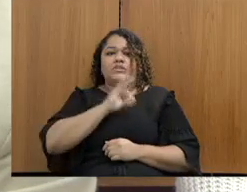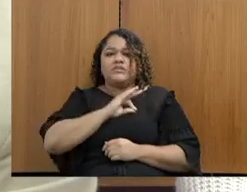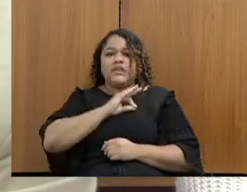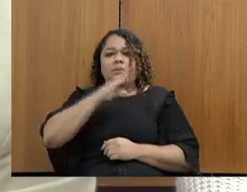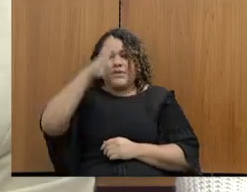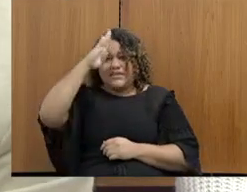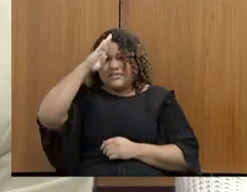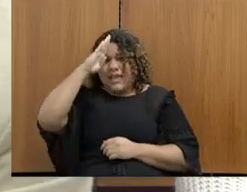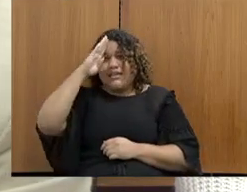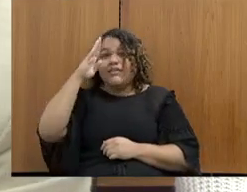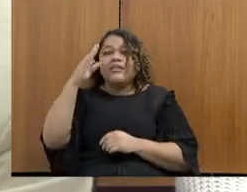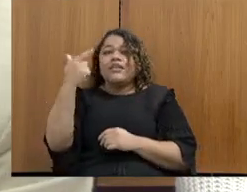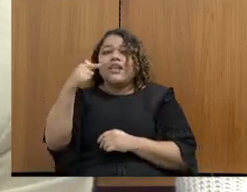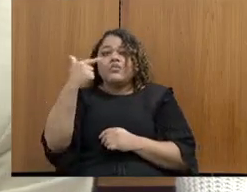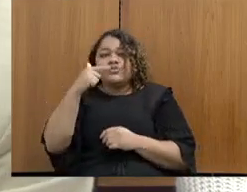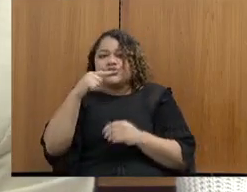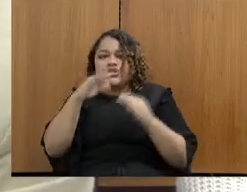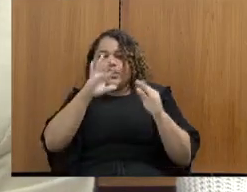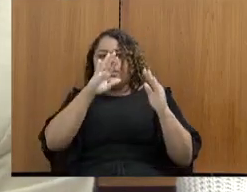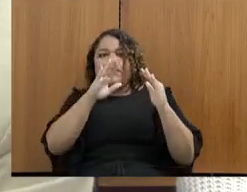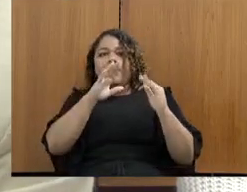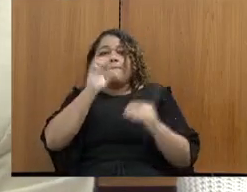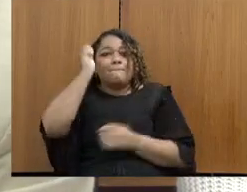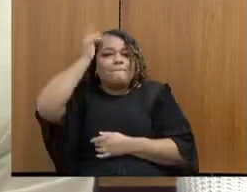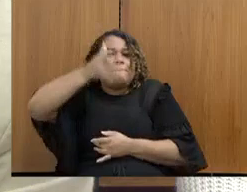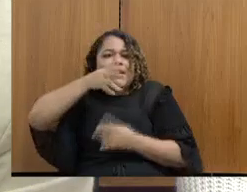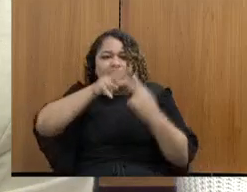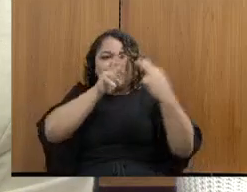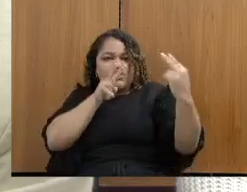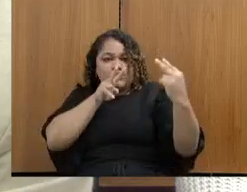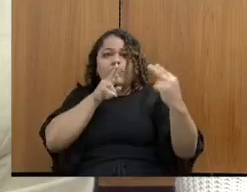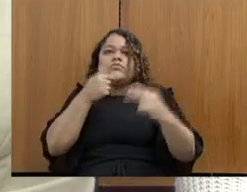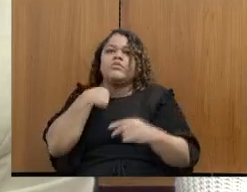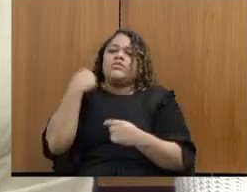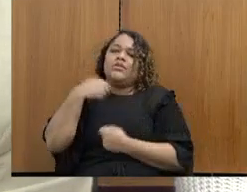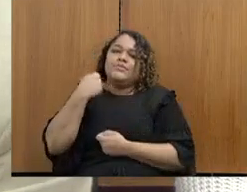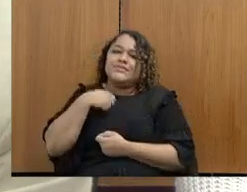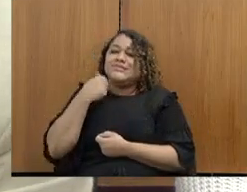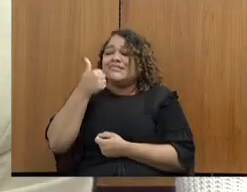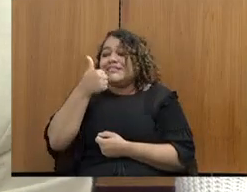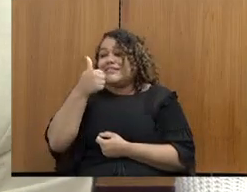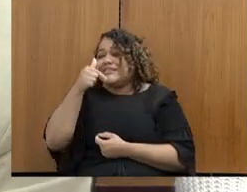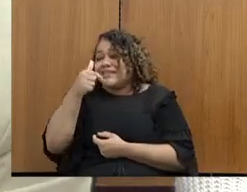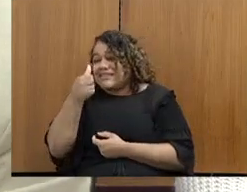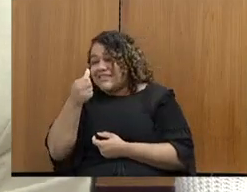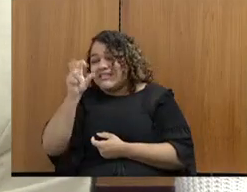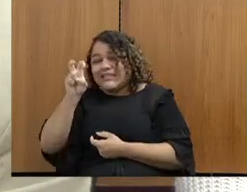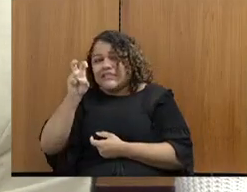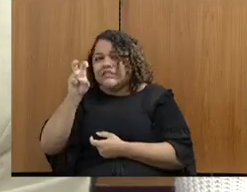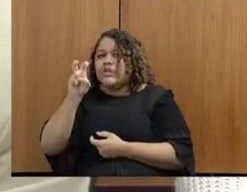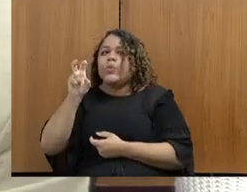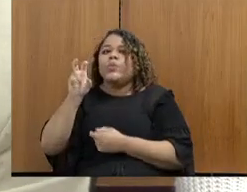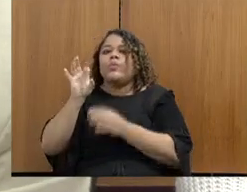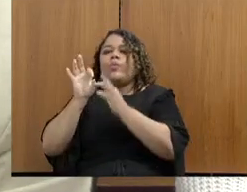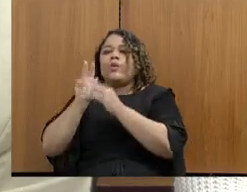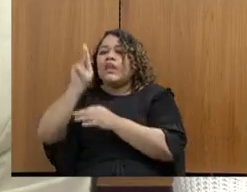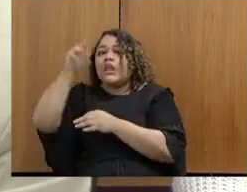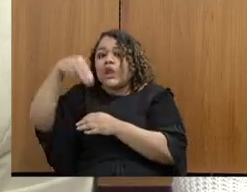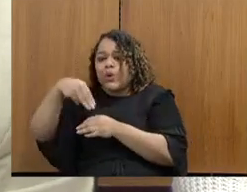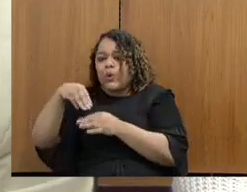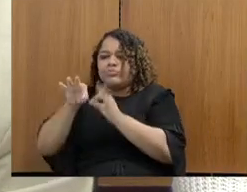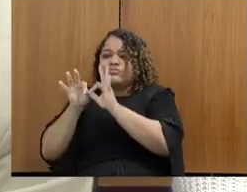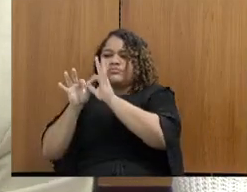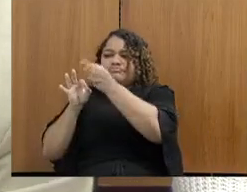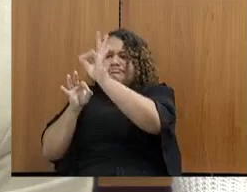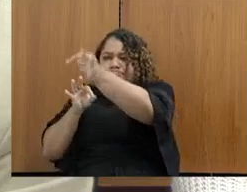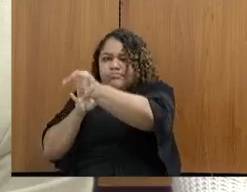deslocar muitas vezes 170 km lá no sul de Minas até Pouso Alegre para entregar um preso o efetivo da Polícia Militar